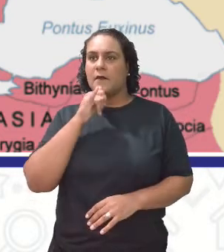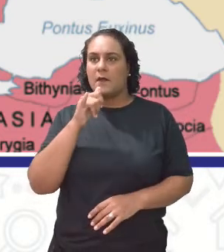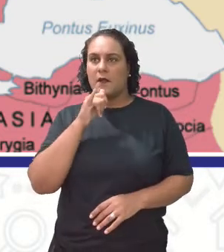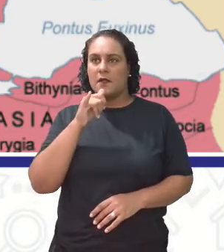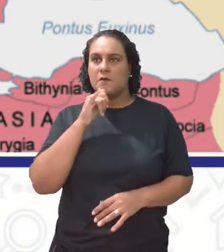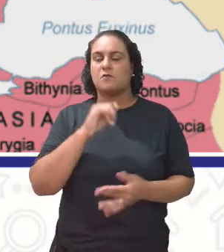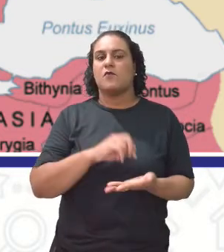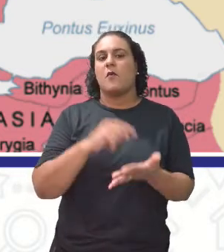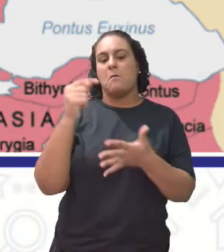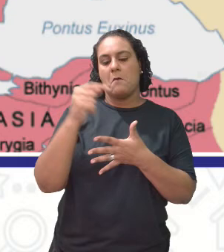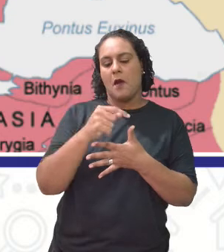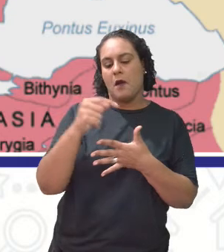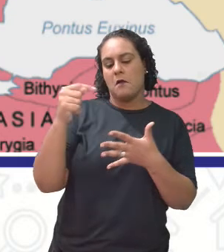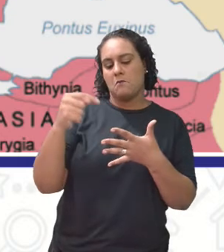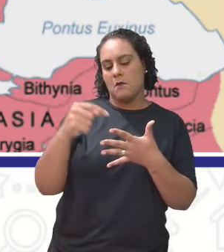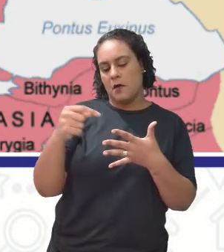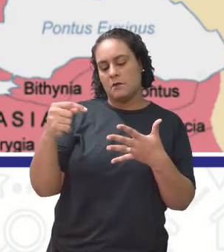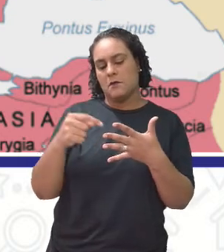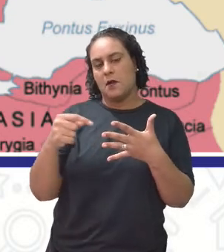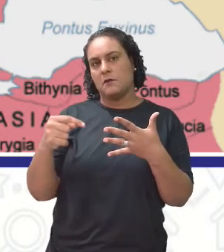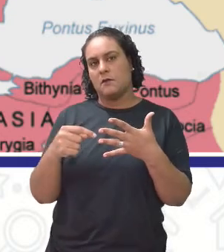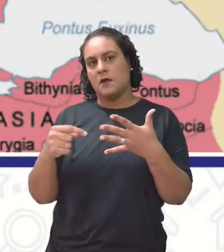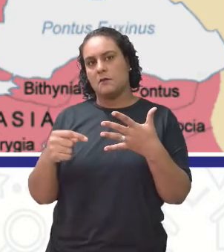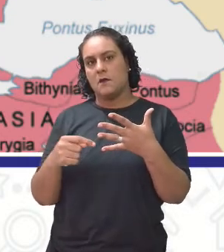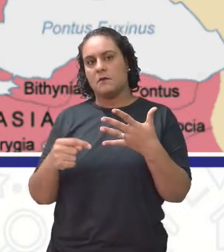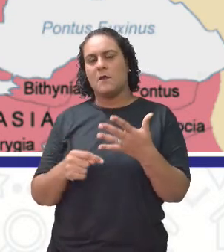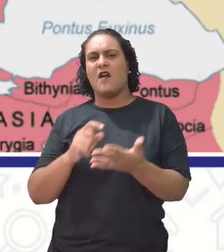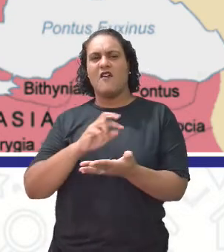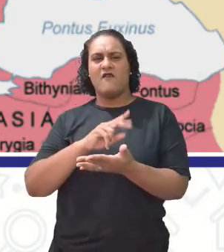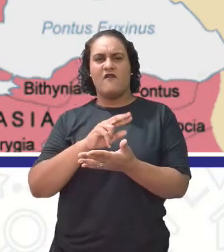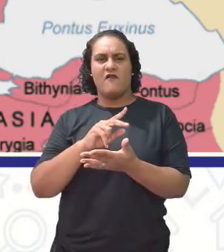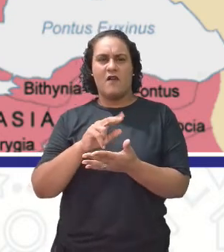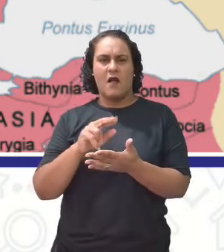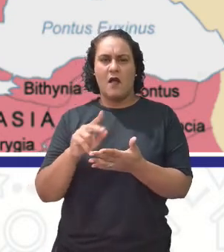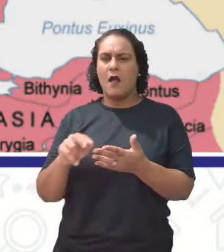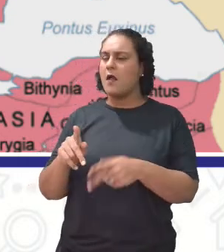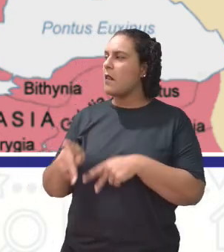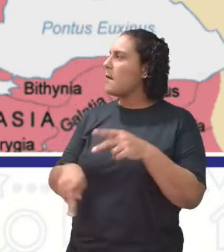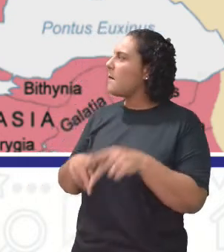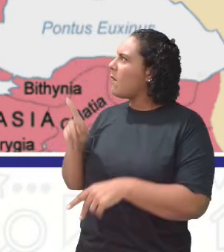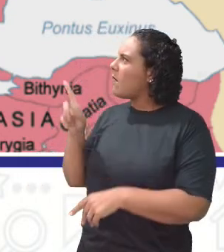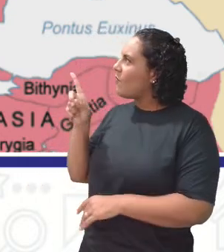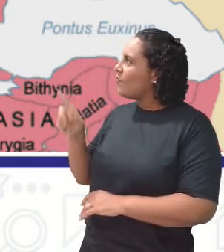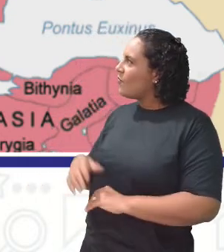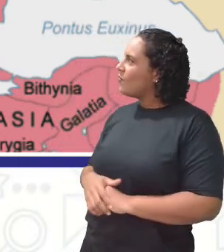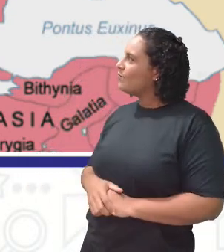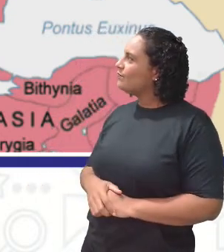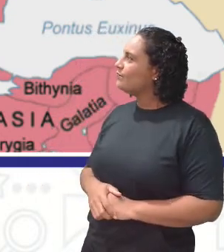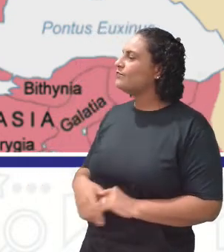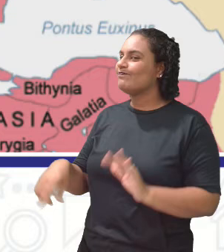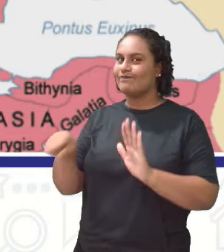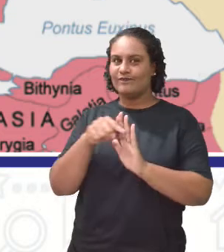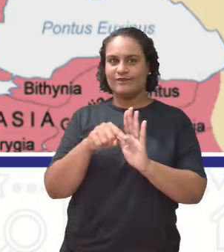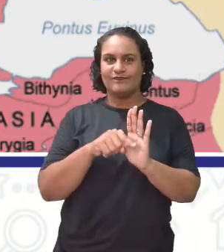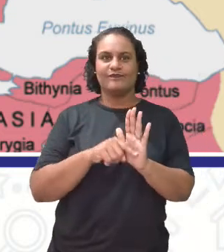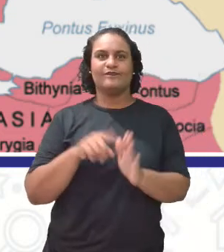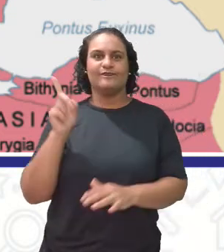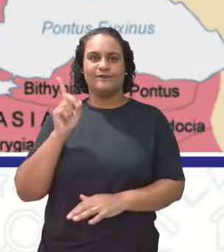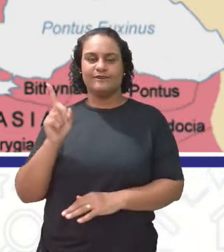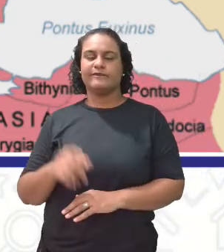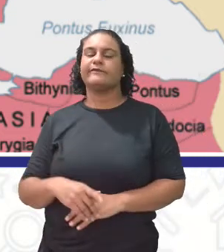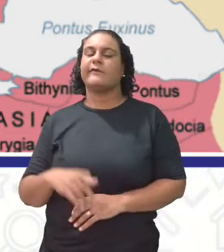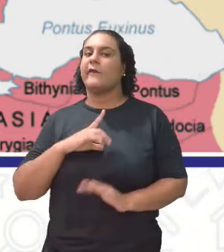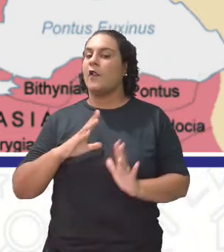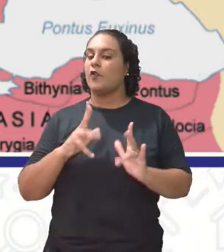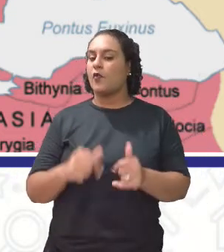burgúndios, os vândalos, os saxões, lombardos, certo? Os frísios. E aí a gente tem todos